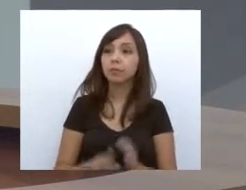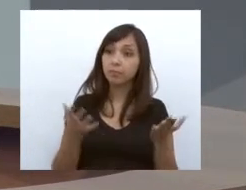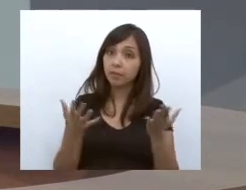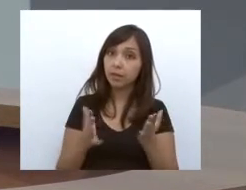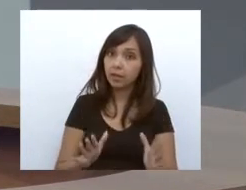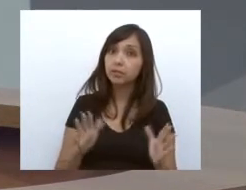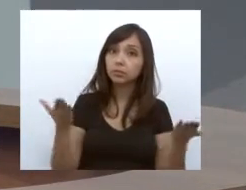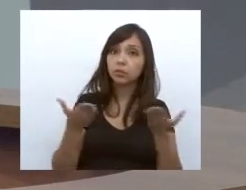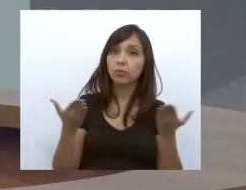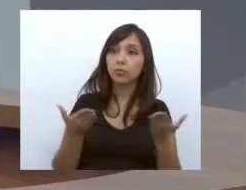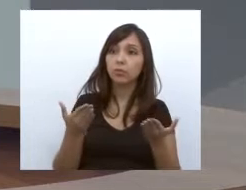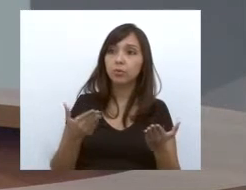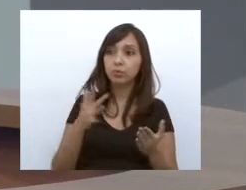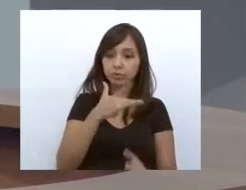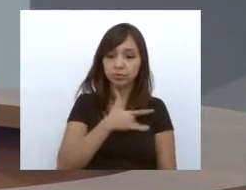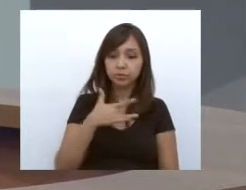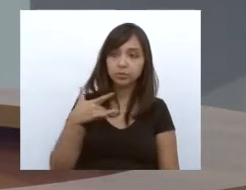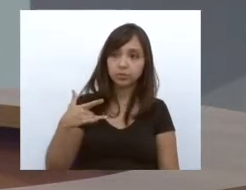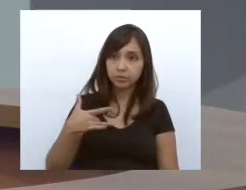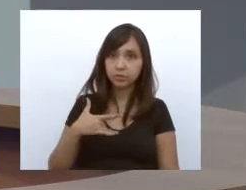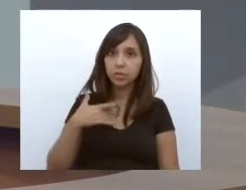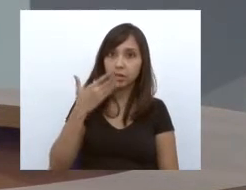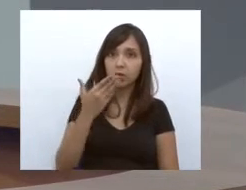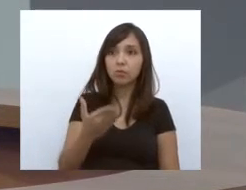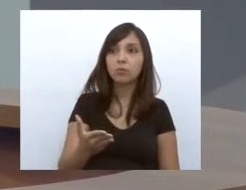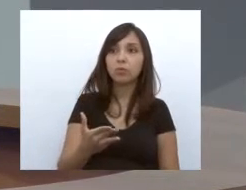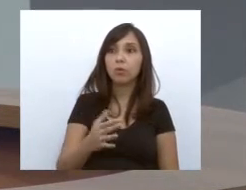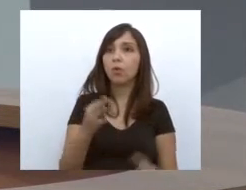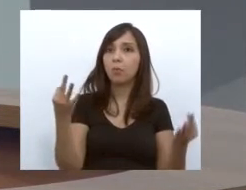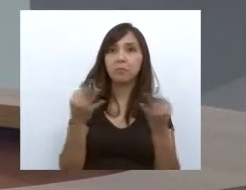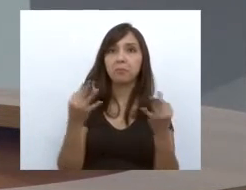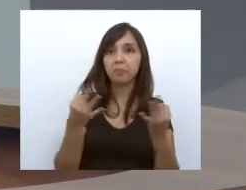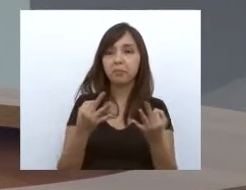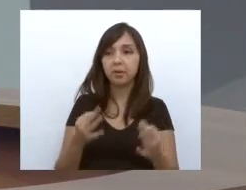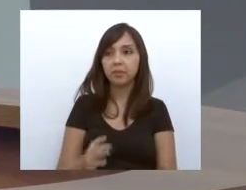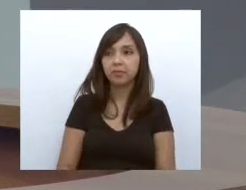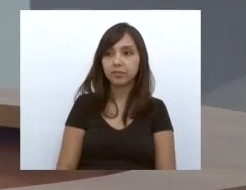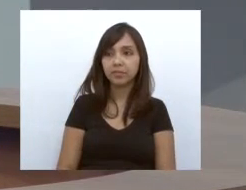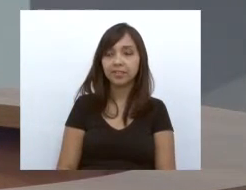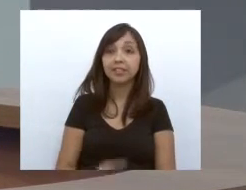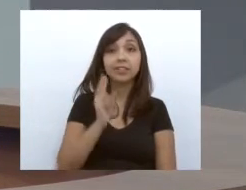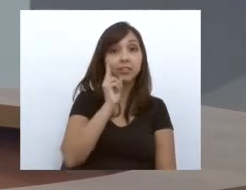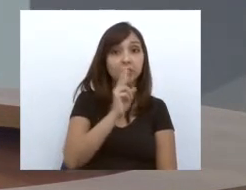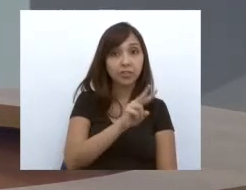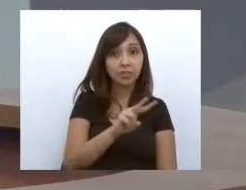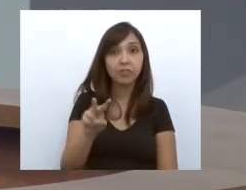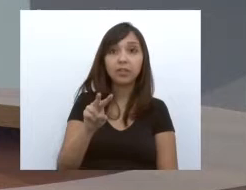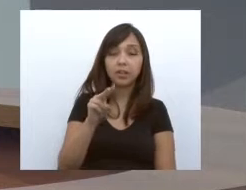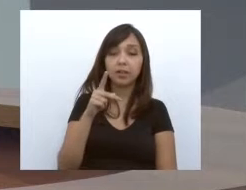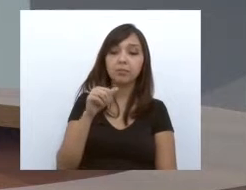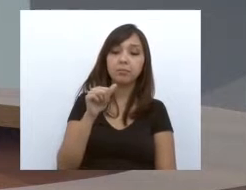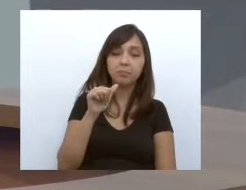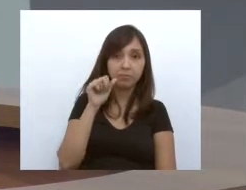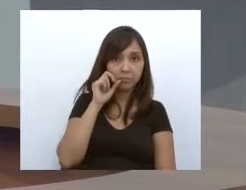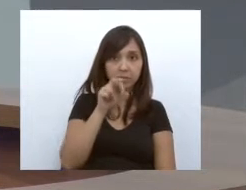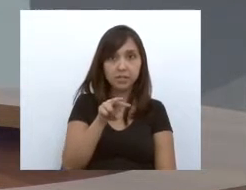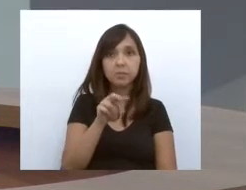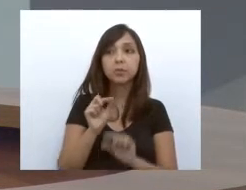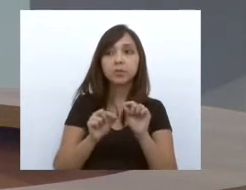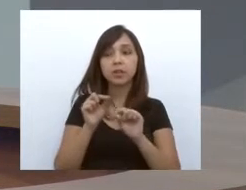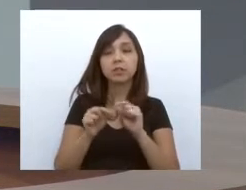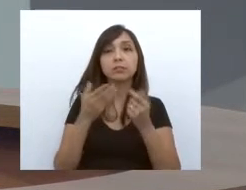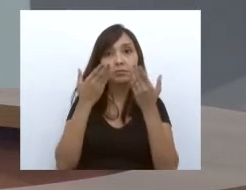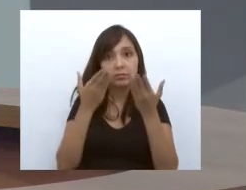tenho convicção que a saúde de Vossa Excelência está perfeita. E a observação do vereador Paulo Sérgio é para que